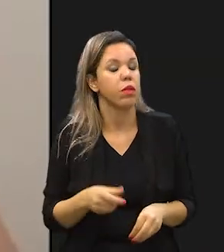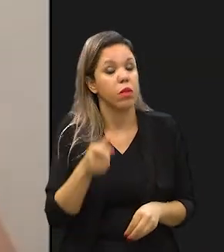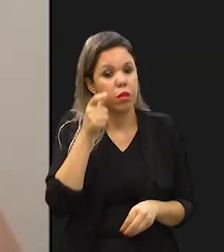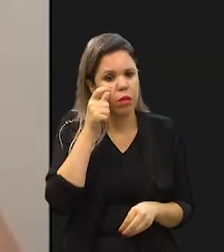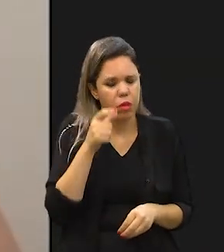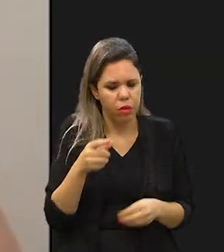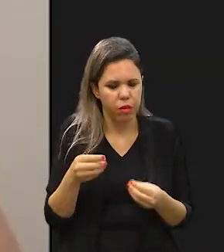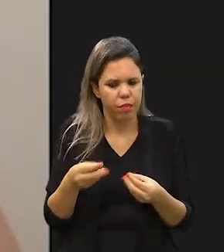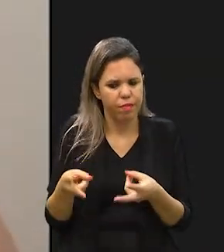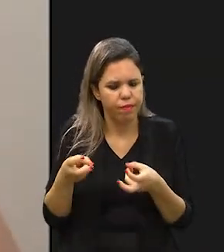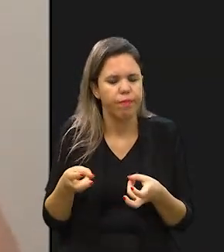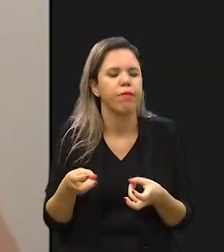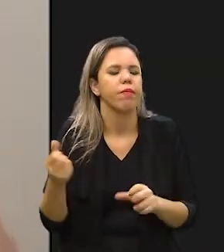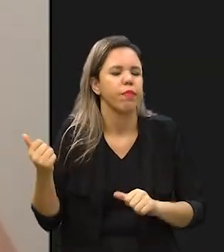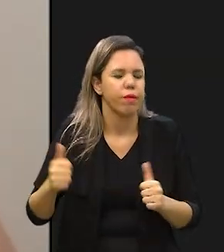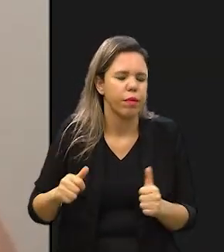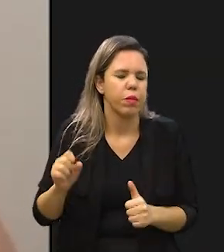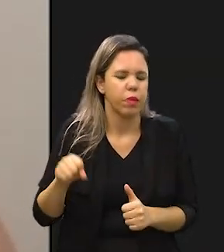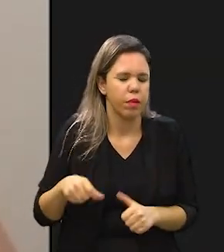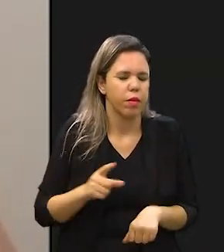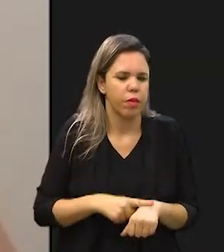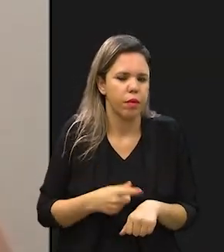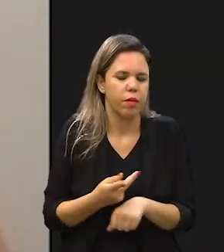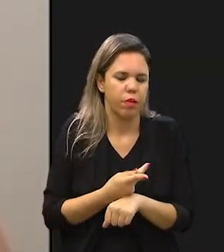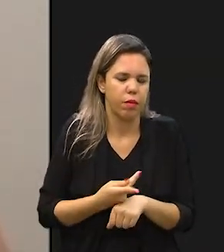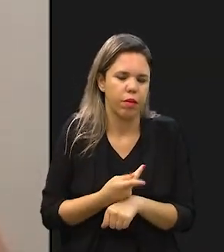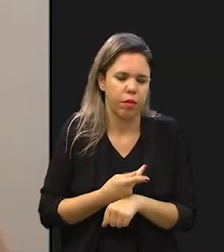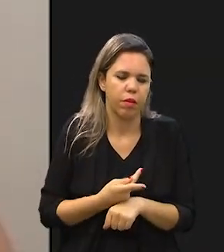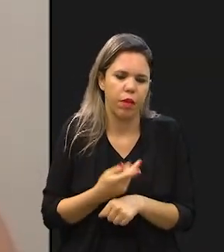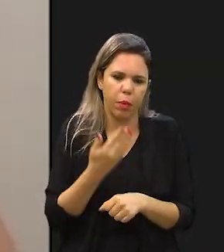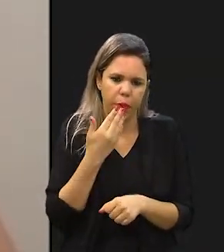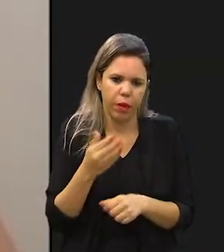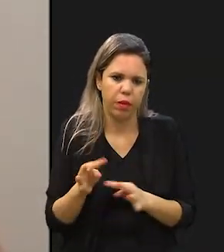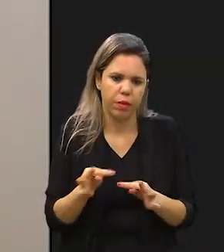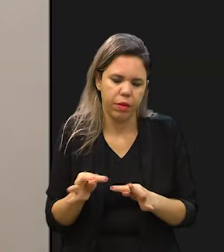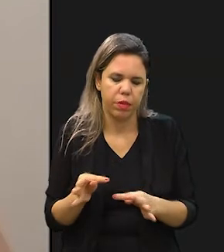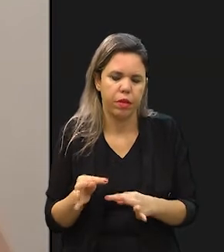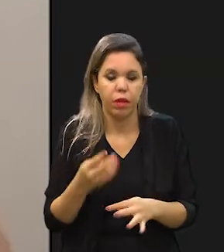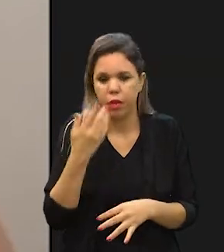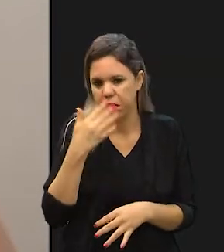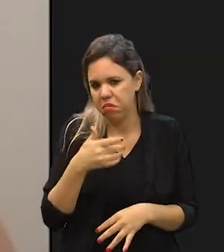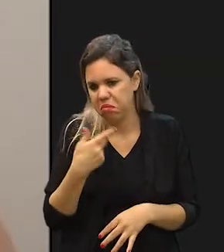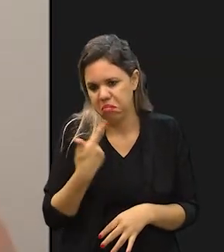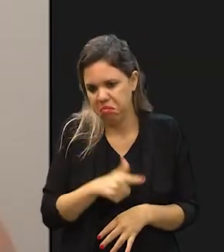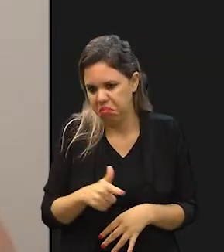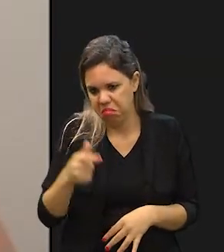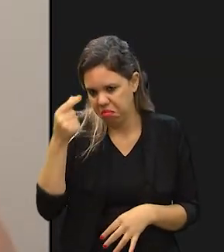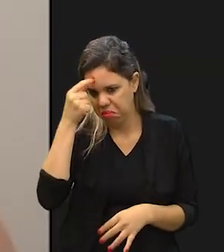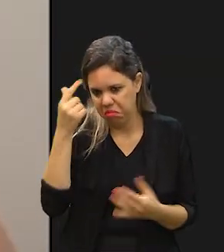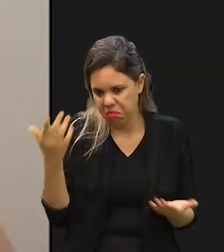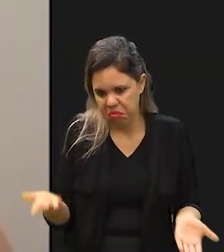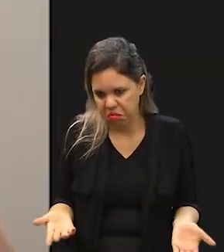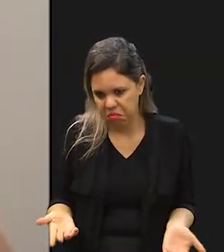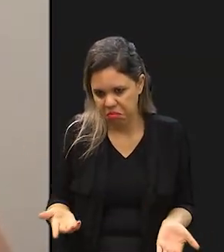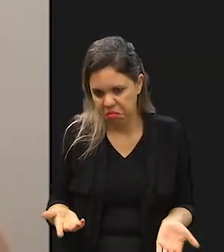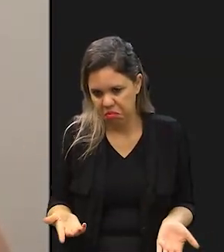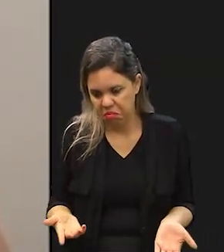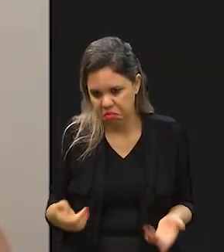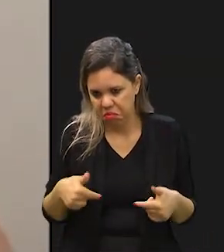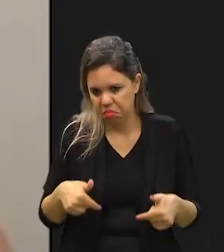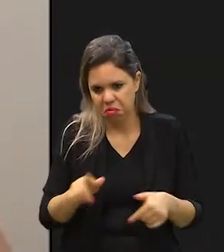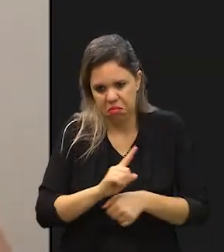gente olha para os prejuízos, então, sim, é hora de buscar ajuda. A criança, com certeza, não vai ter